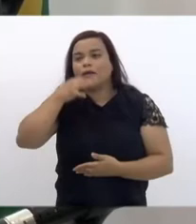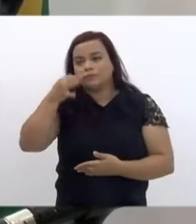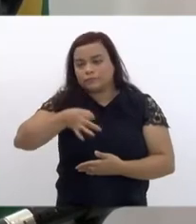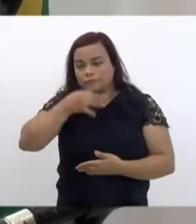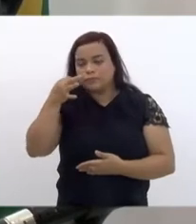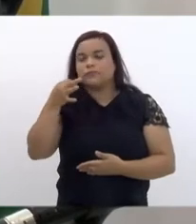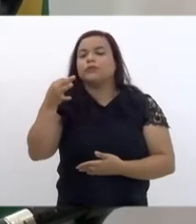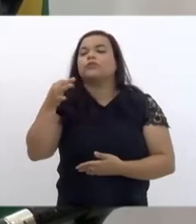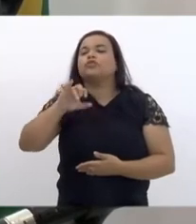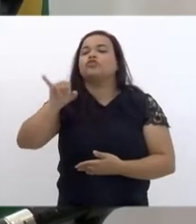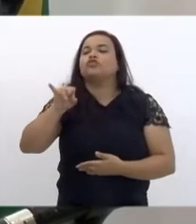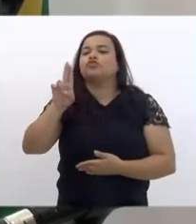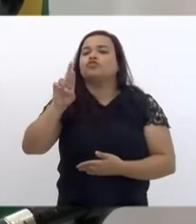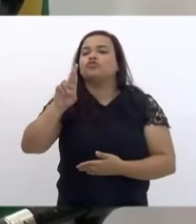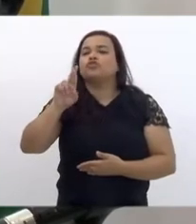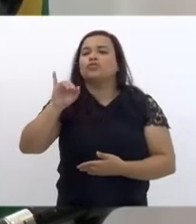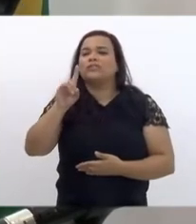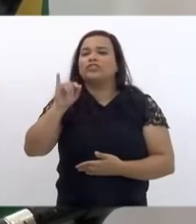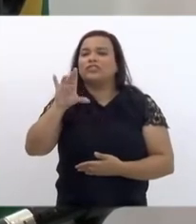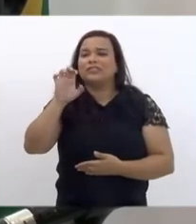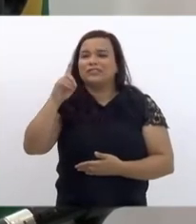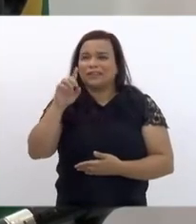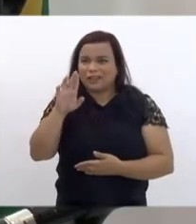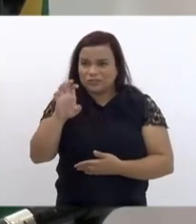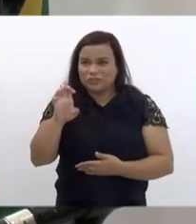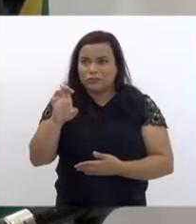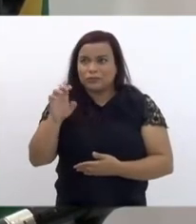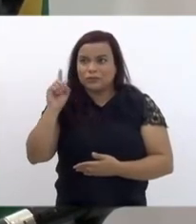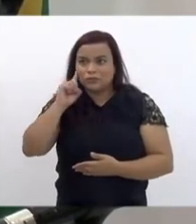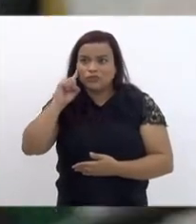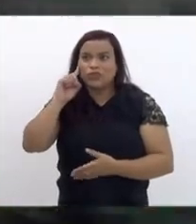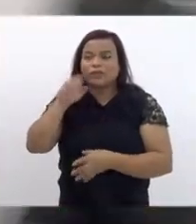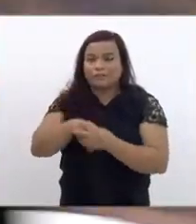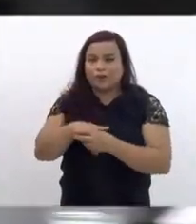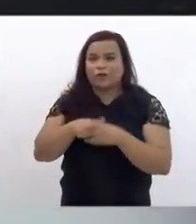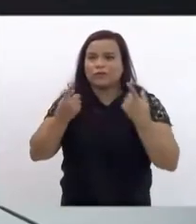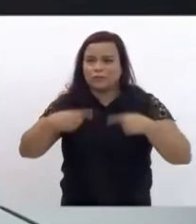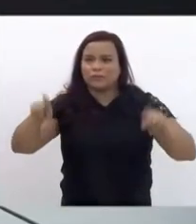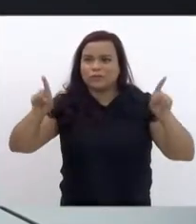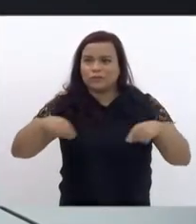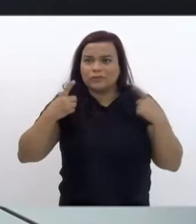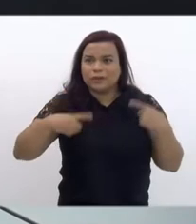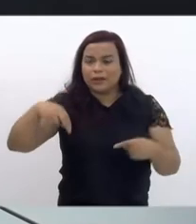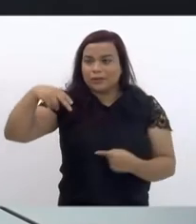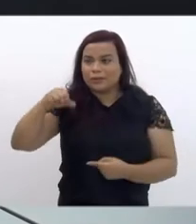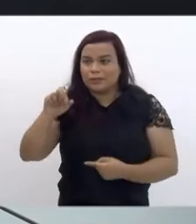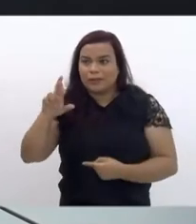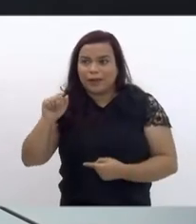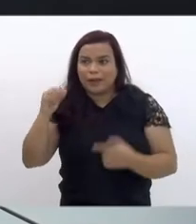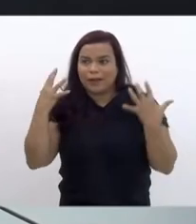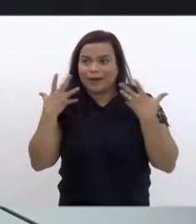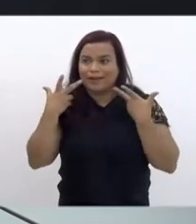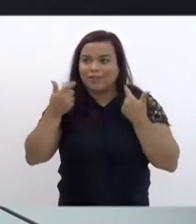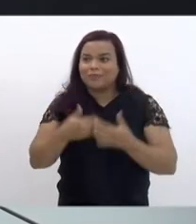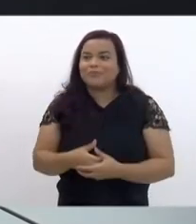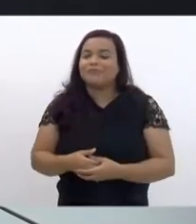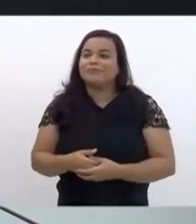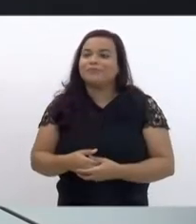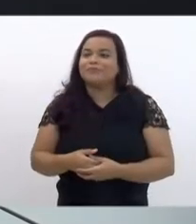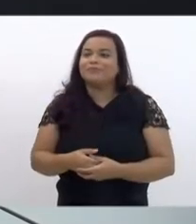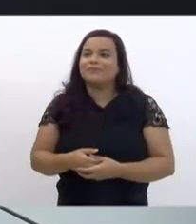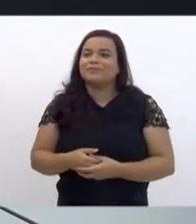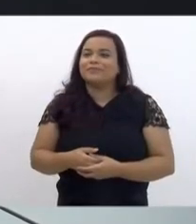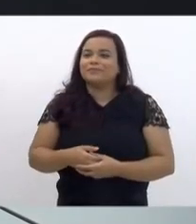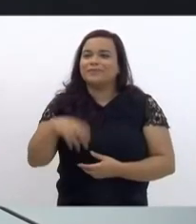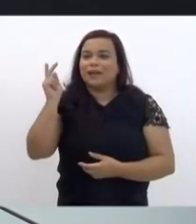juridicidade. Nesse dia que a gente votar, fundo musical, nossa Nara Leão, né? É isso aí. Vai ter o presidente siciliano dando palinha lá